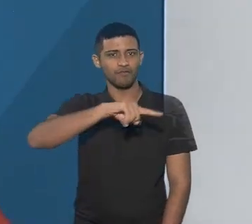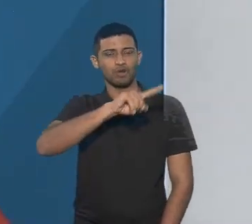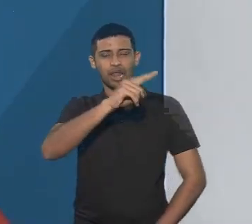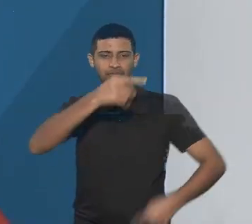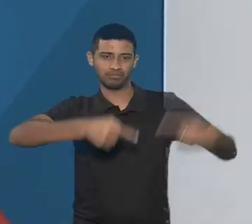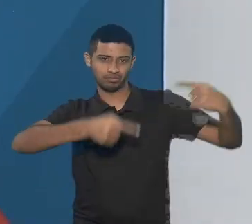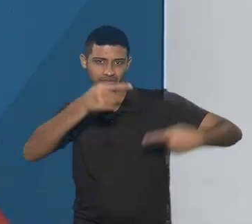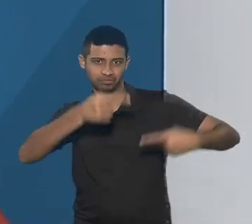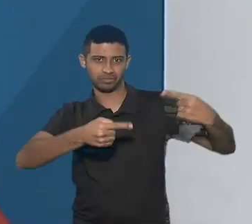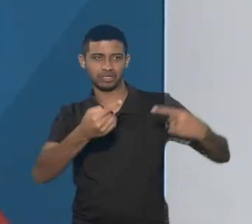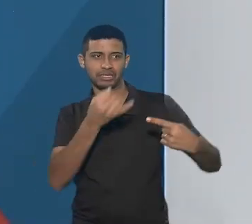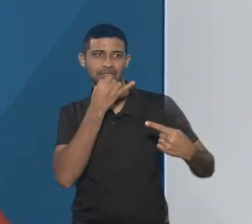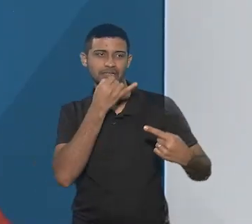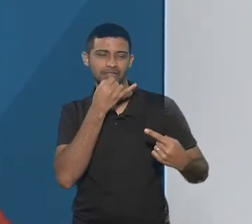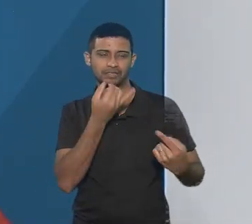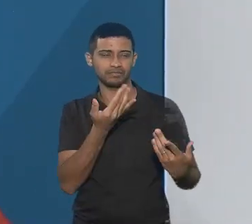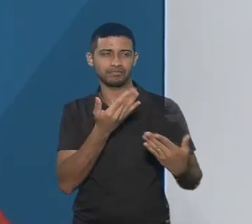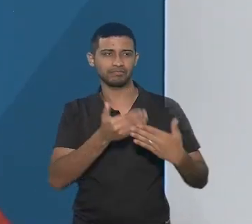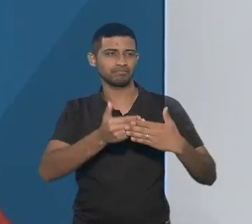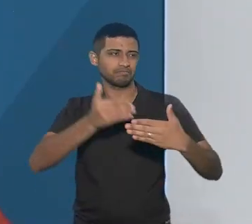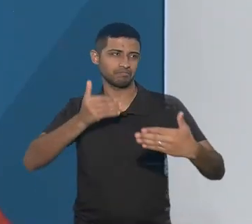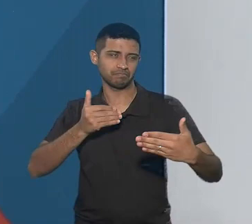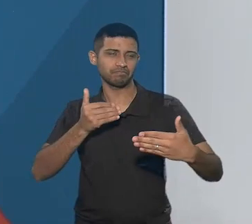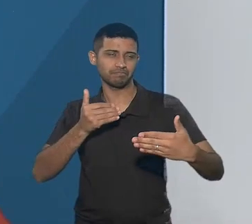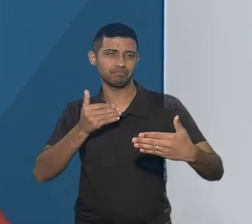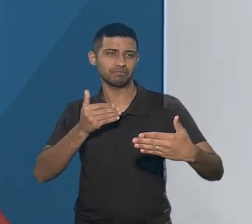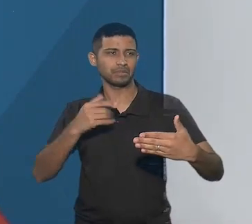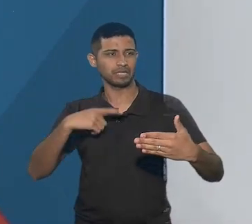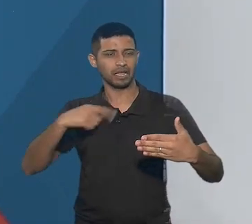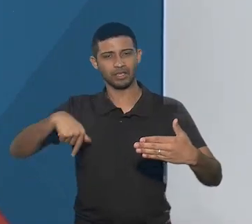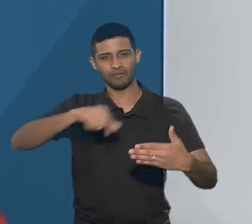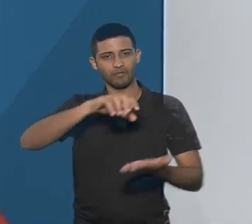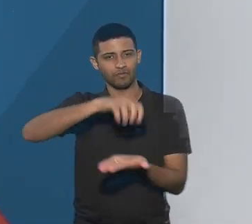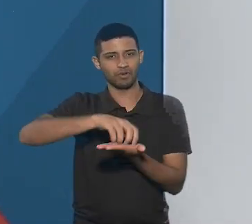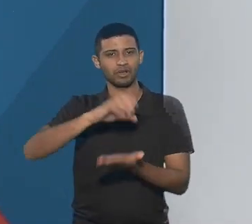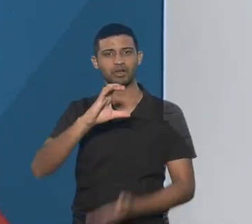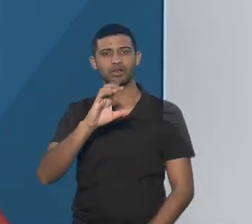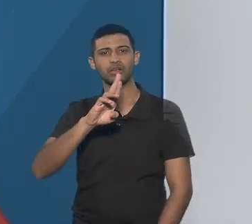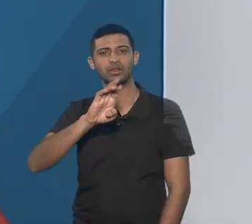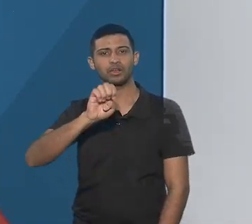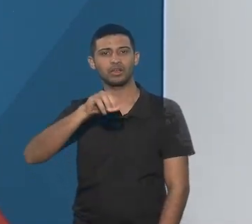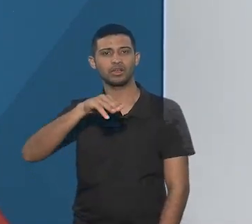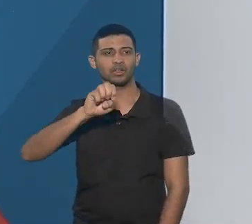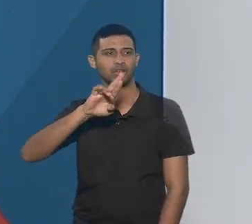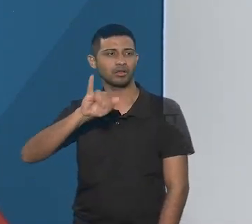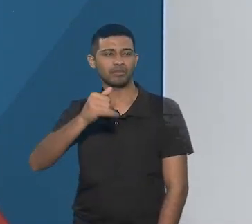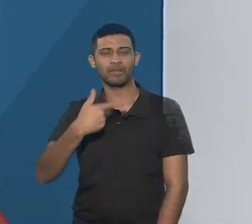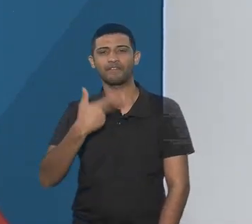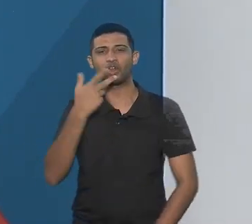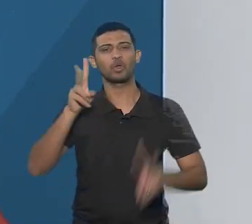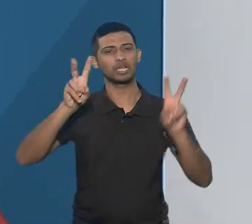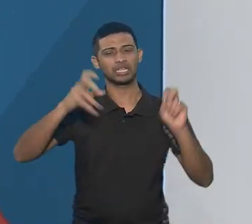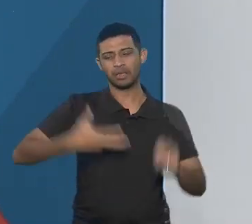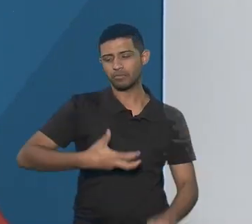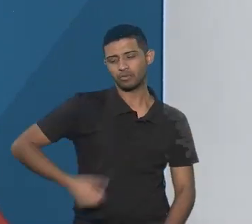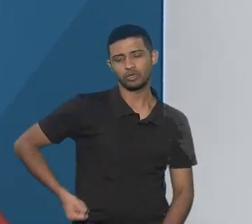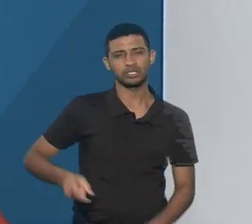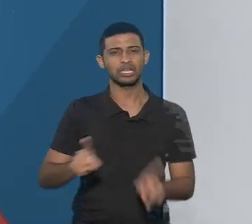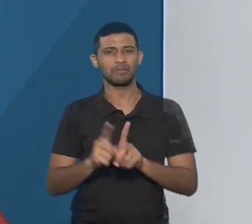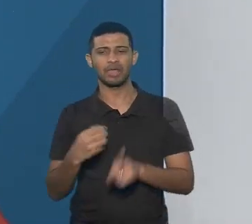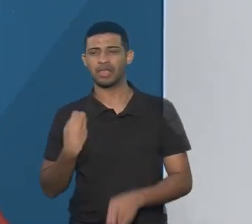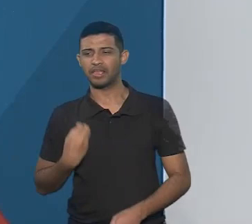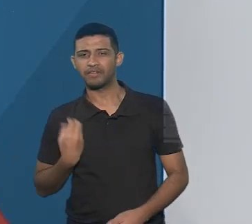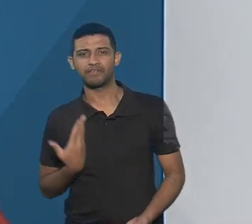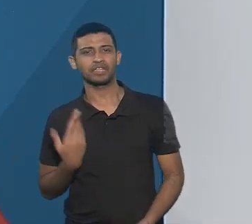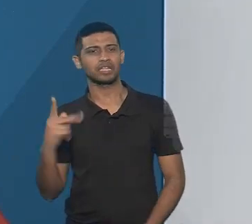infelizmente, quando eu vou para um debate, e, por exemplo, recentemente eu participei até no CREMERG de um debate sobre a questão do